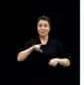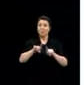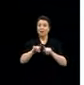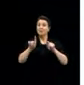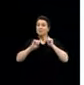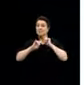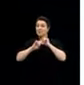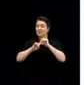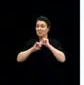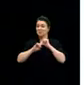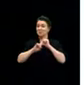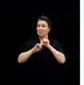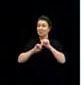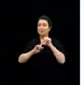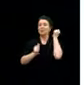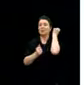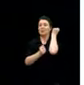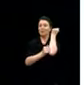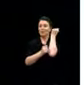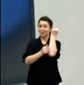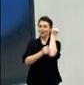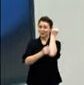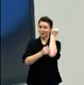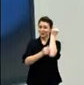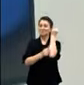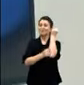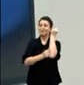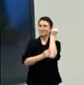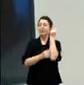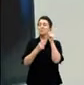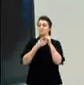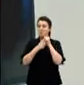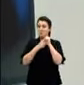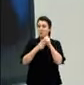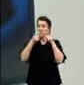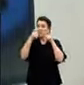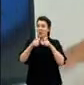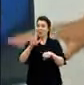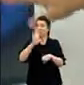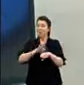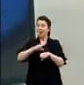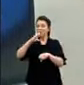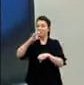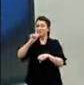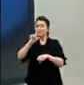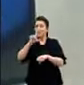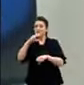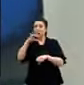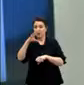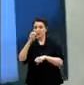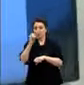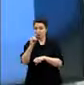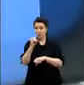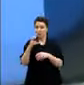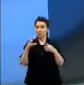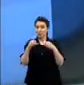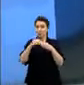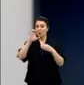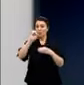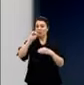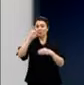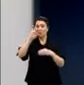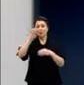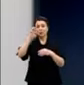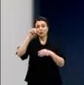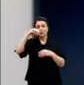nós temos nos ossos, né, no esqueleto. Então, o estrôncio vai ser